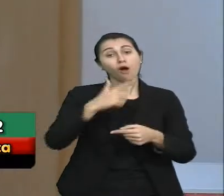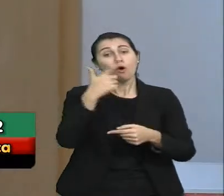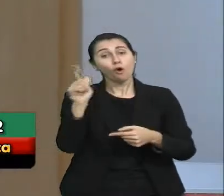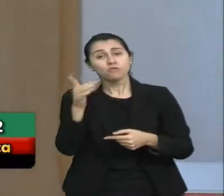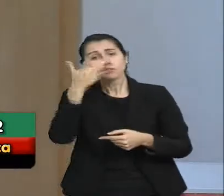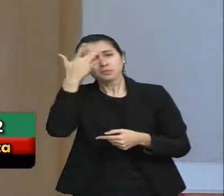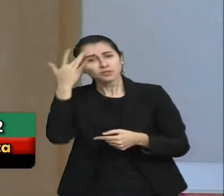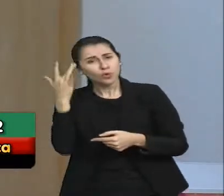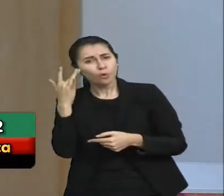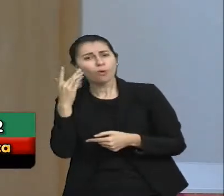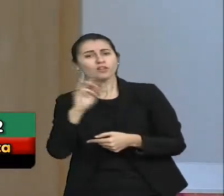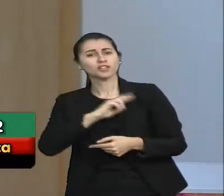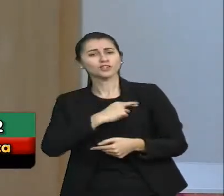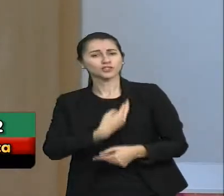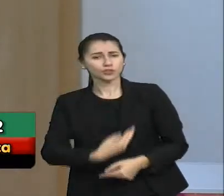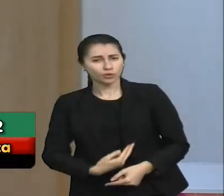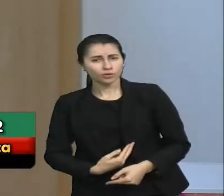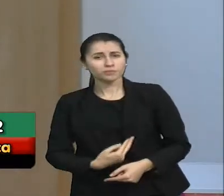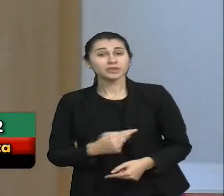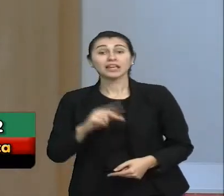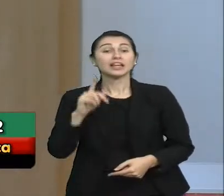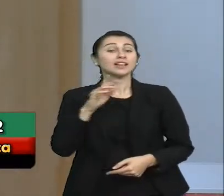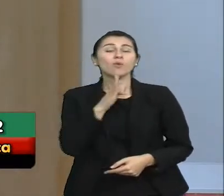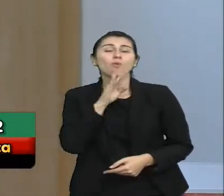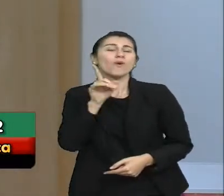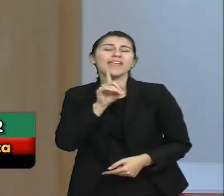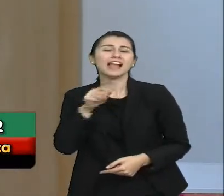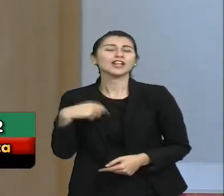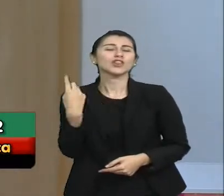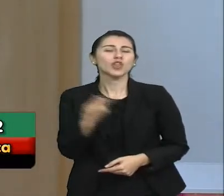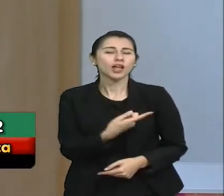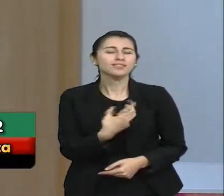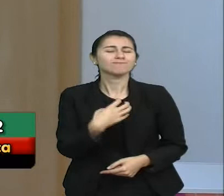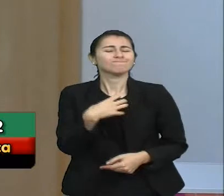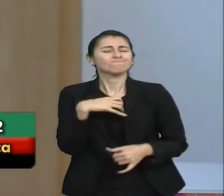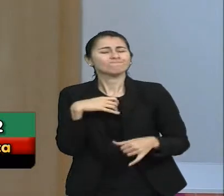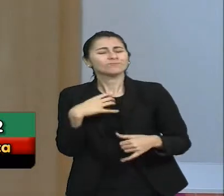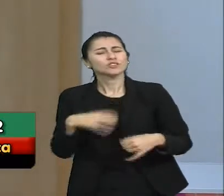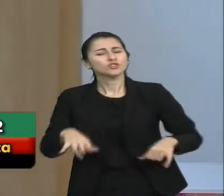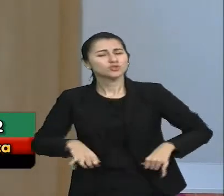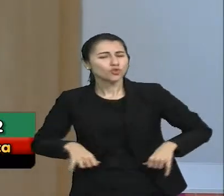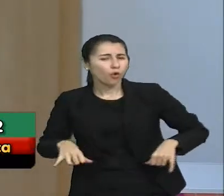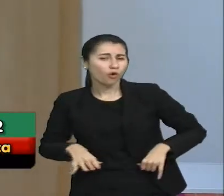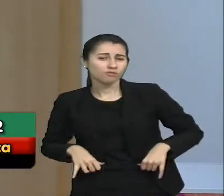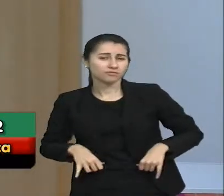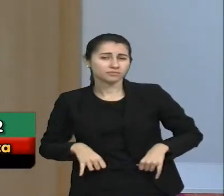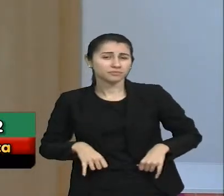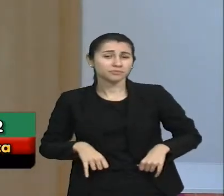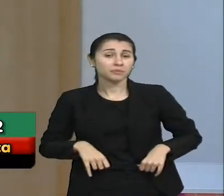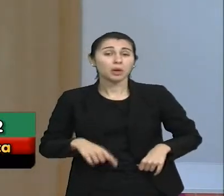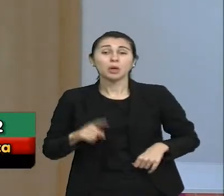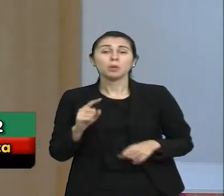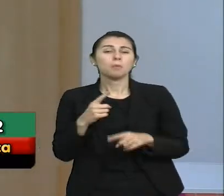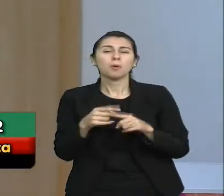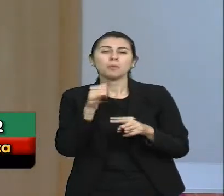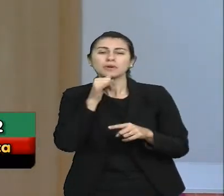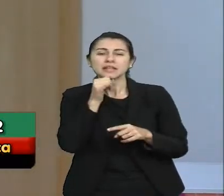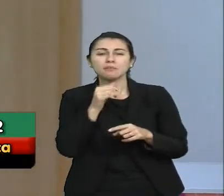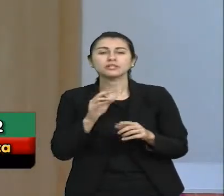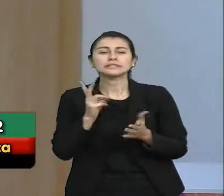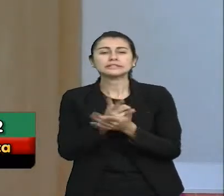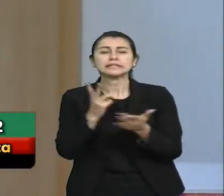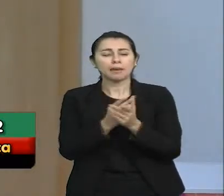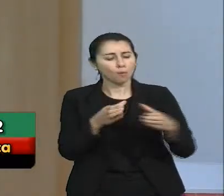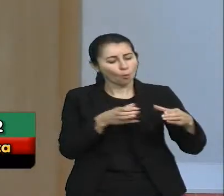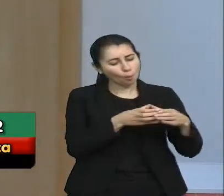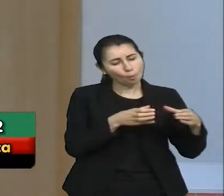que não sabem, não sentem a nossa dor, não vamos melhorar, porque a gente não pode ficar dentro de uma cúpula fechada. Nós